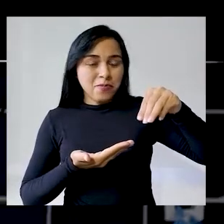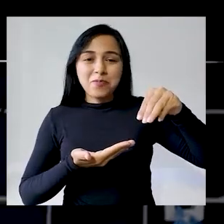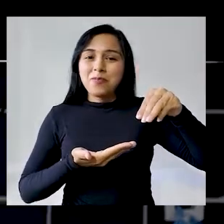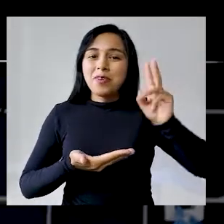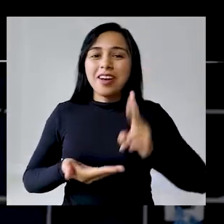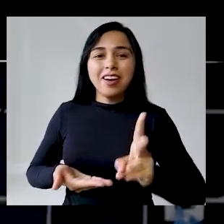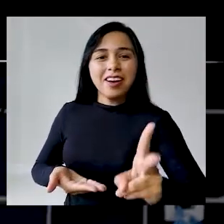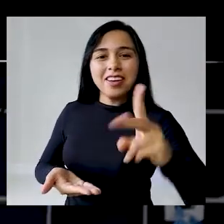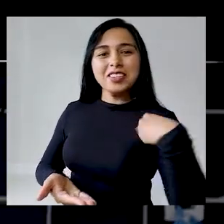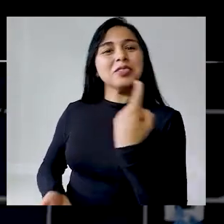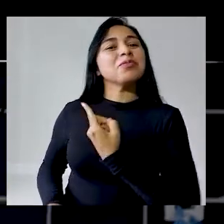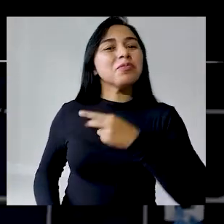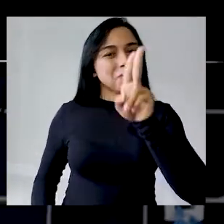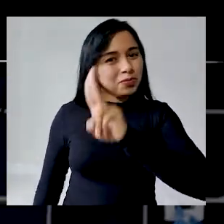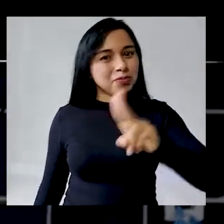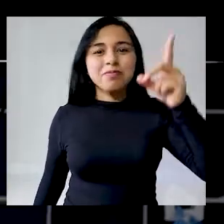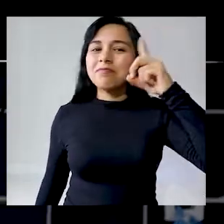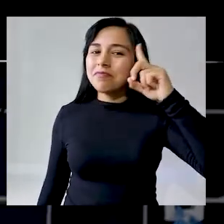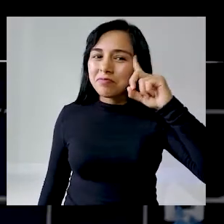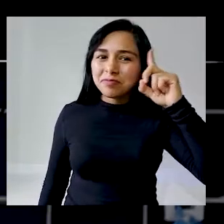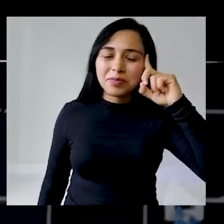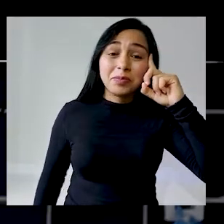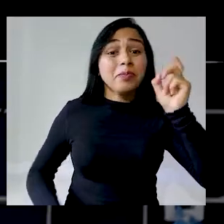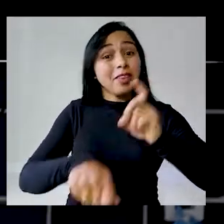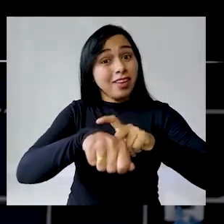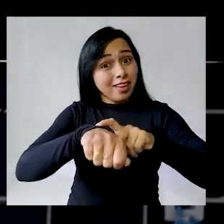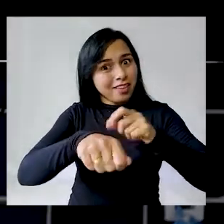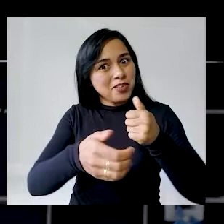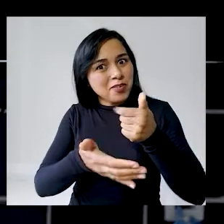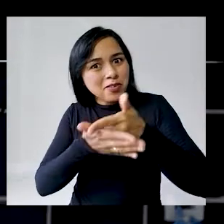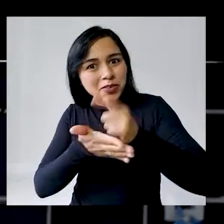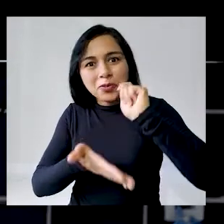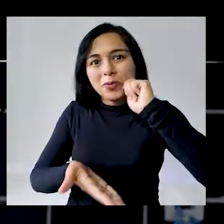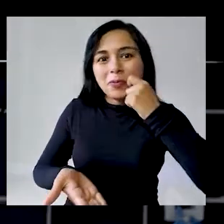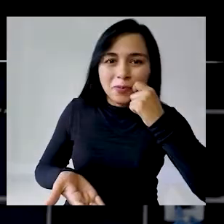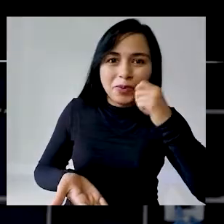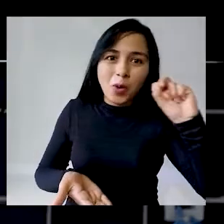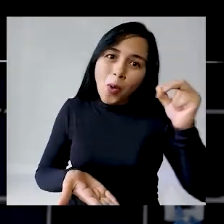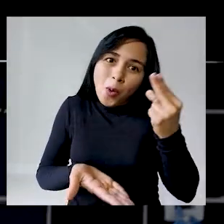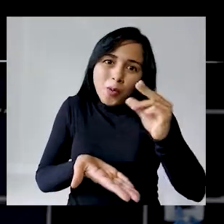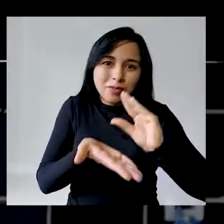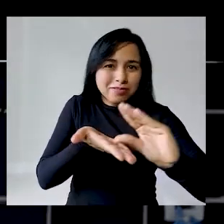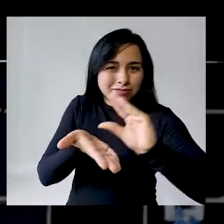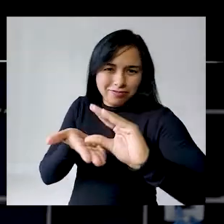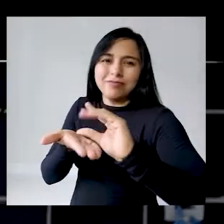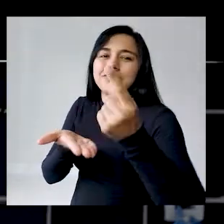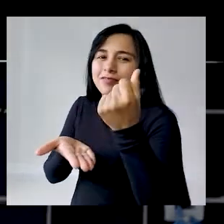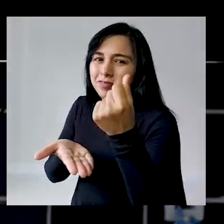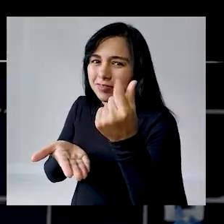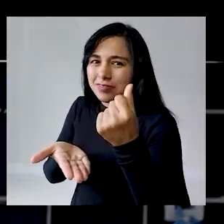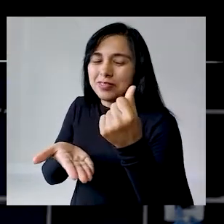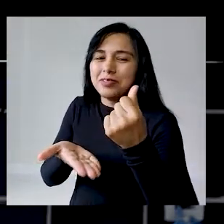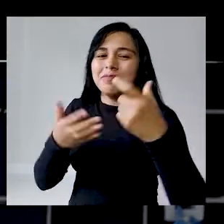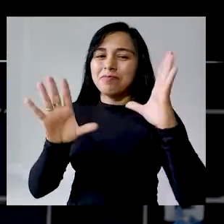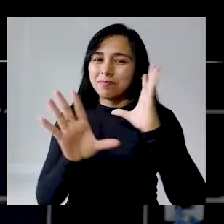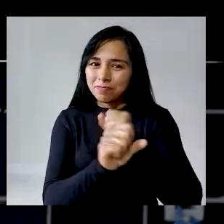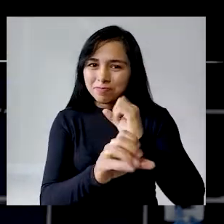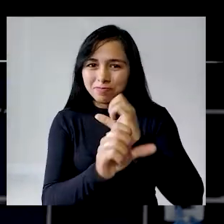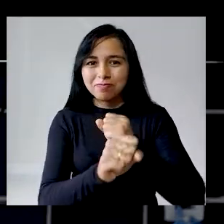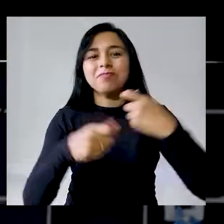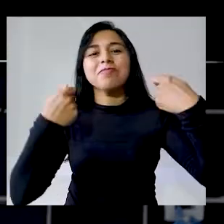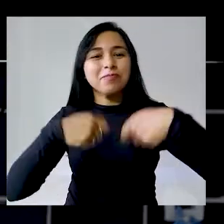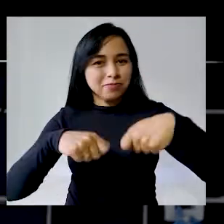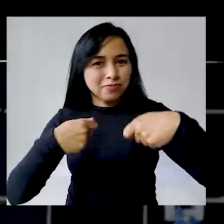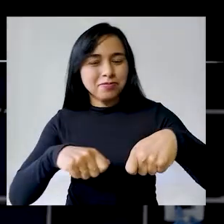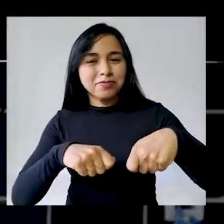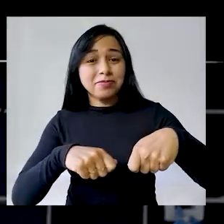A matemática está presente em tudo o que fazemos no dia a dia. Seja na compra do pãozinho ou mesmo num grande investimento